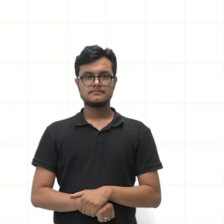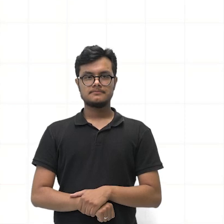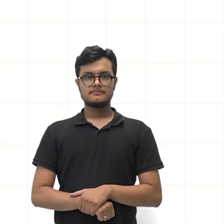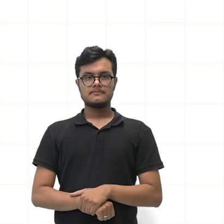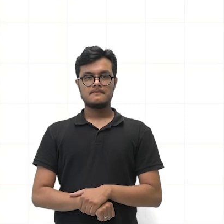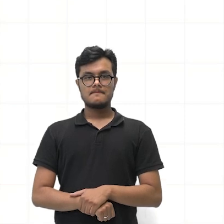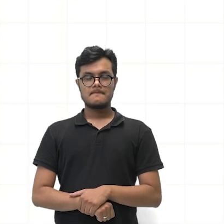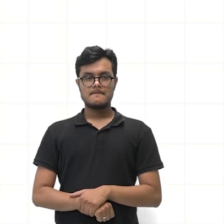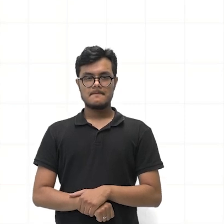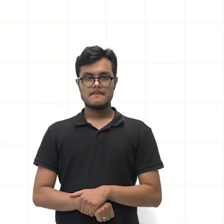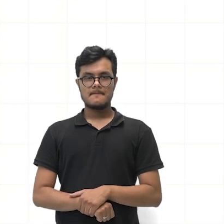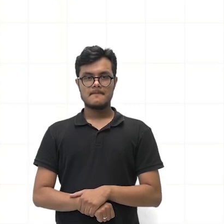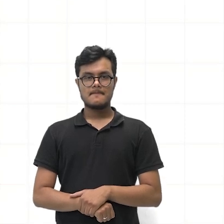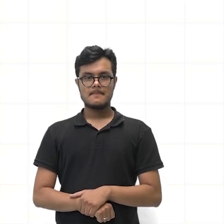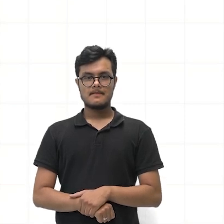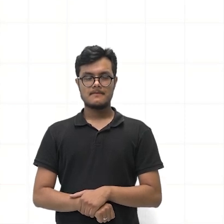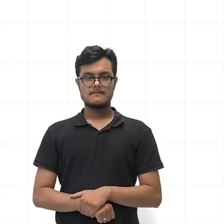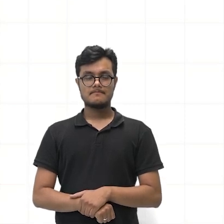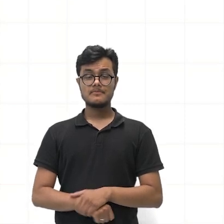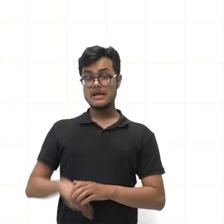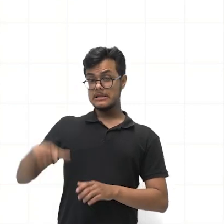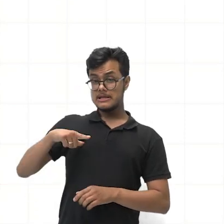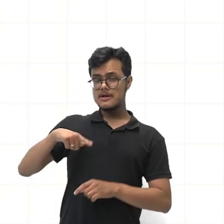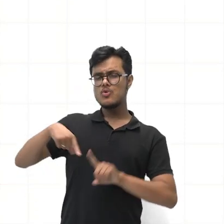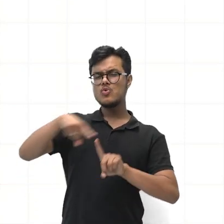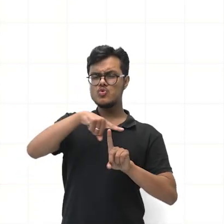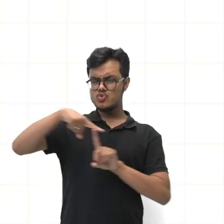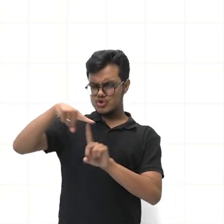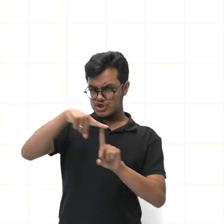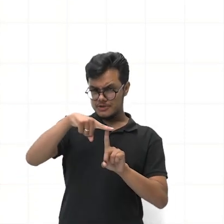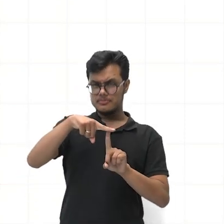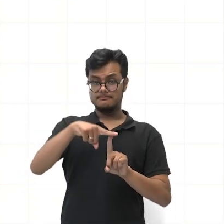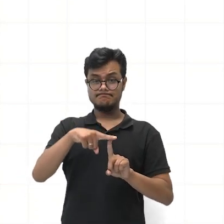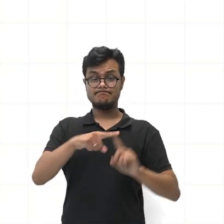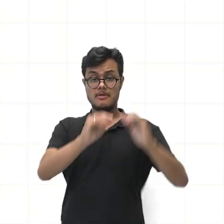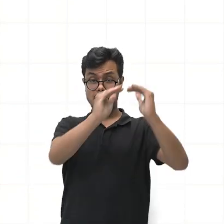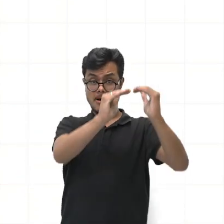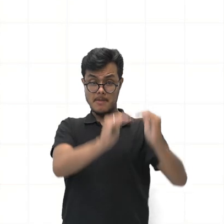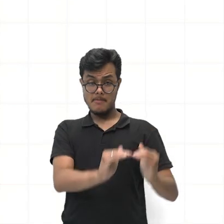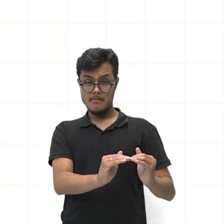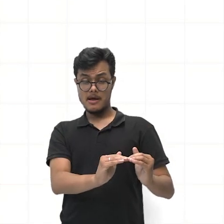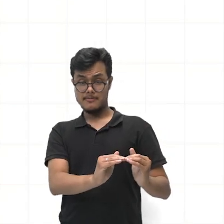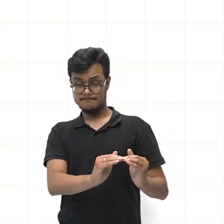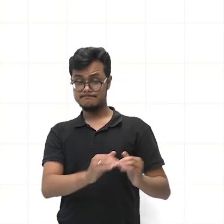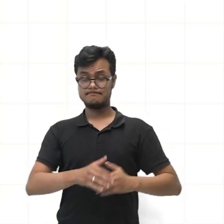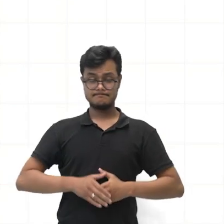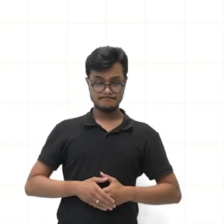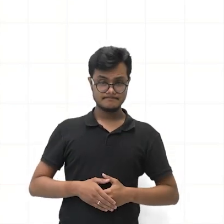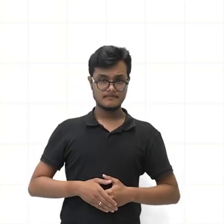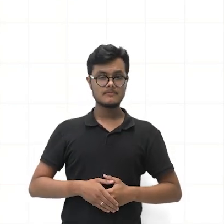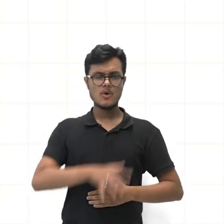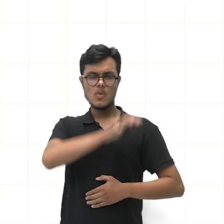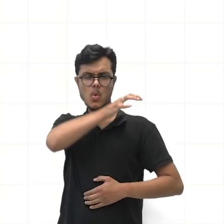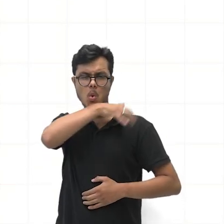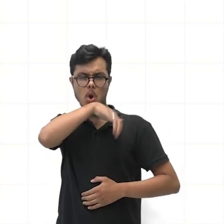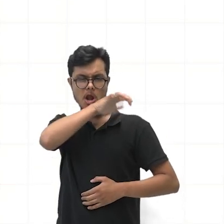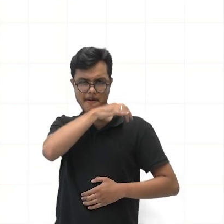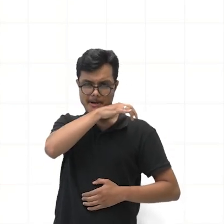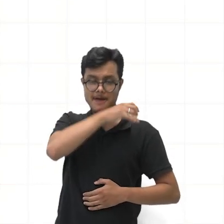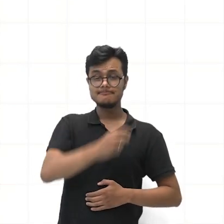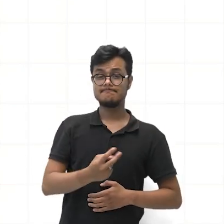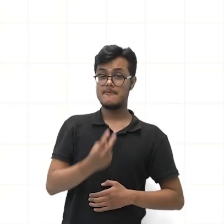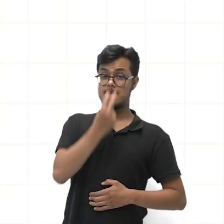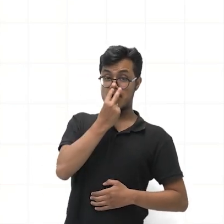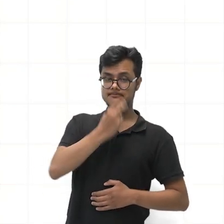barra semana, no caso aqui, dia da semana. Aqui as nossas personagens desse estudo,